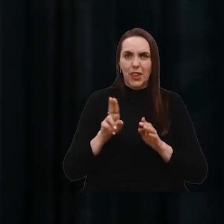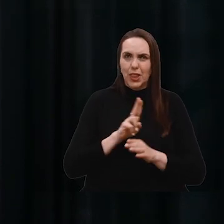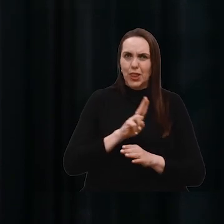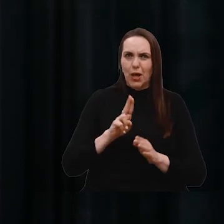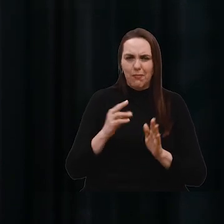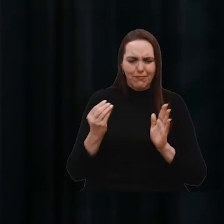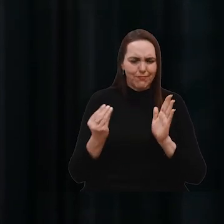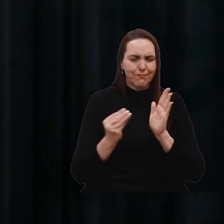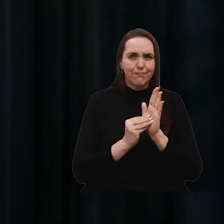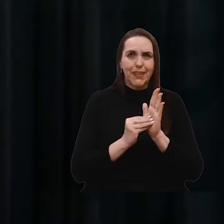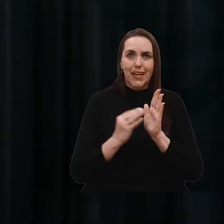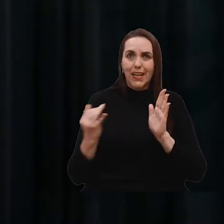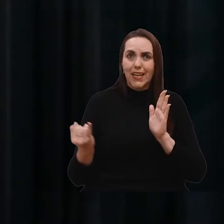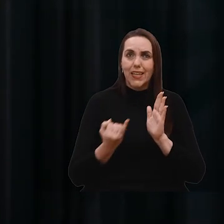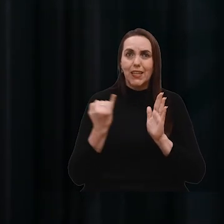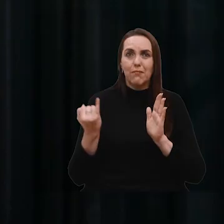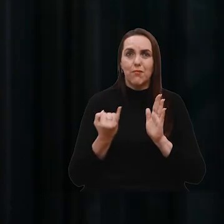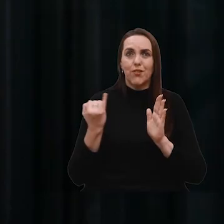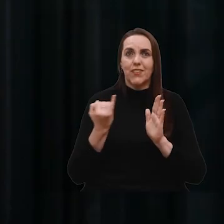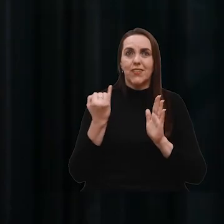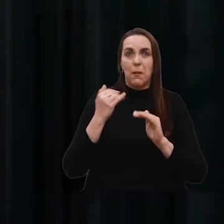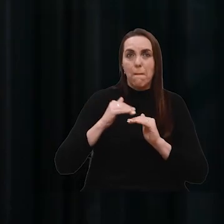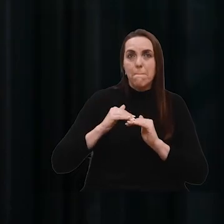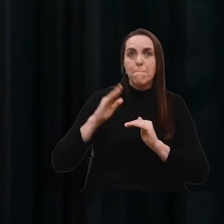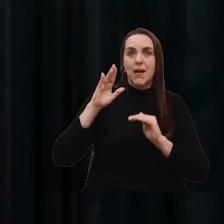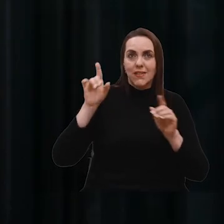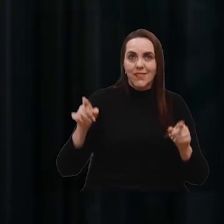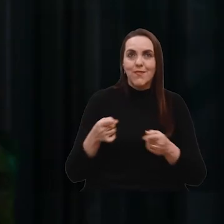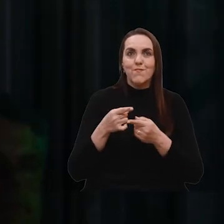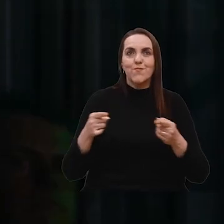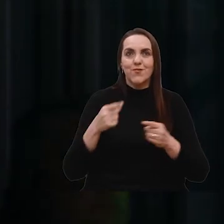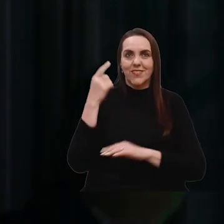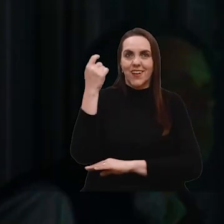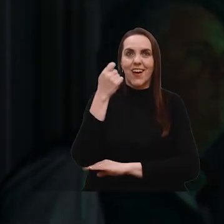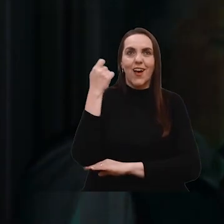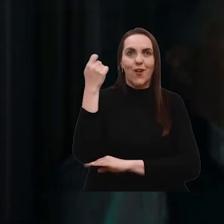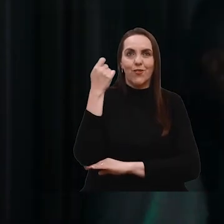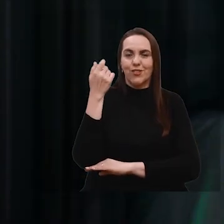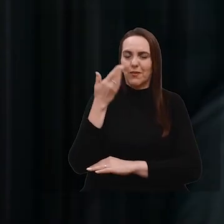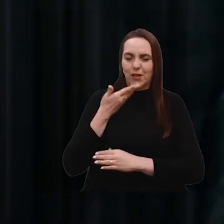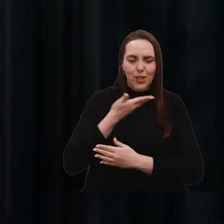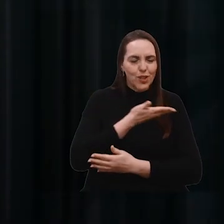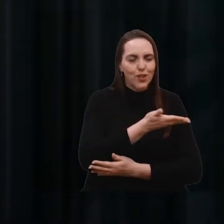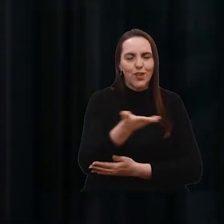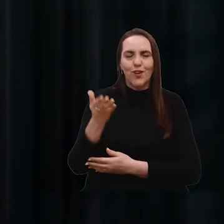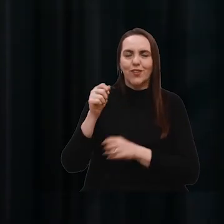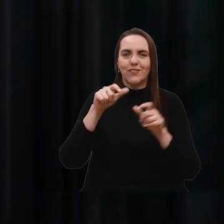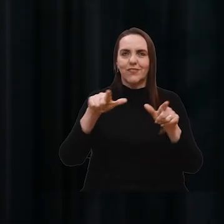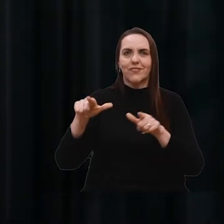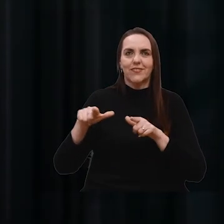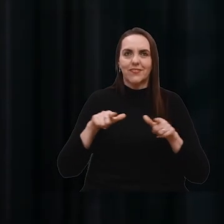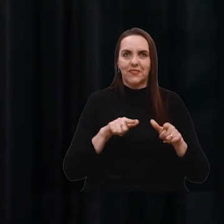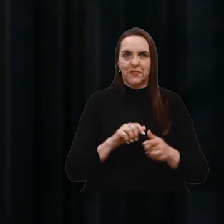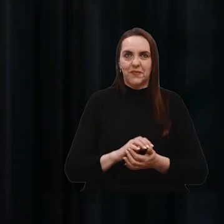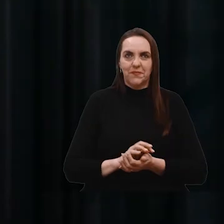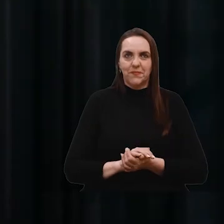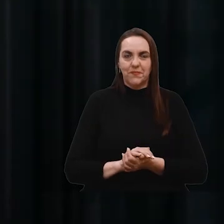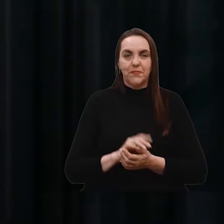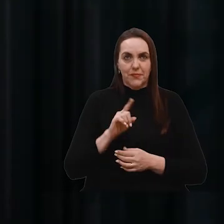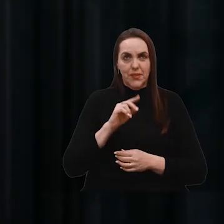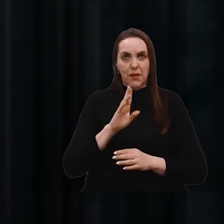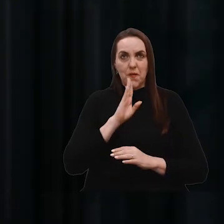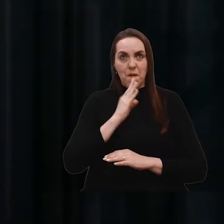mas também que leva esse nome tão importante, eu diria que o nome mais importante da música gaúcha para todas as